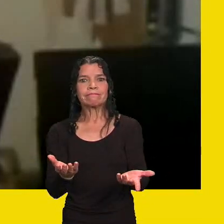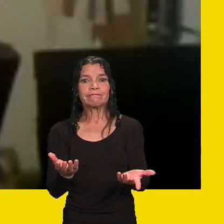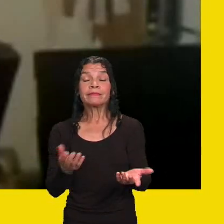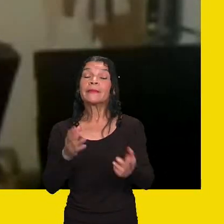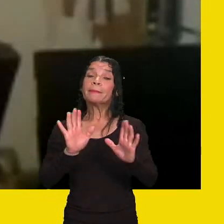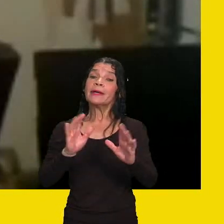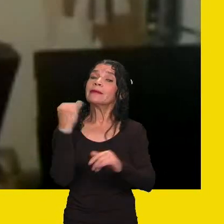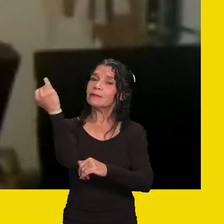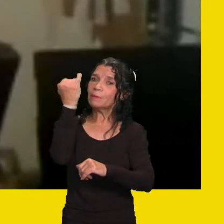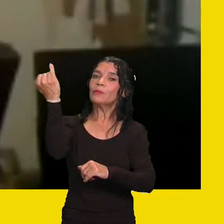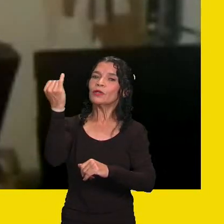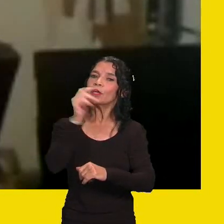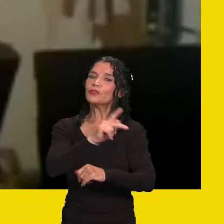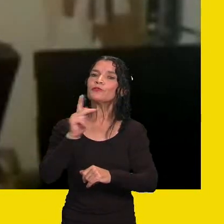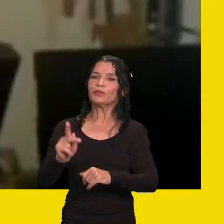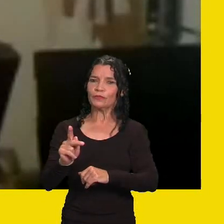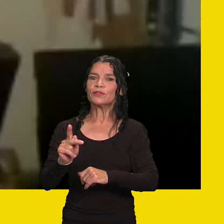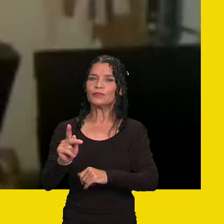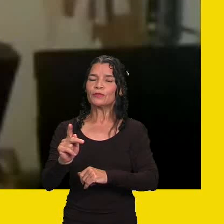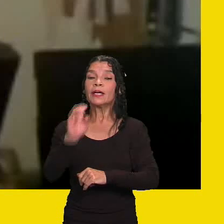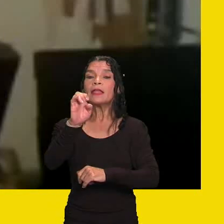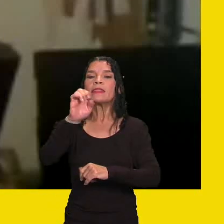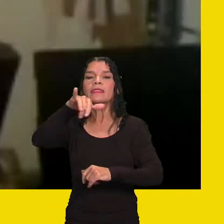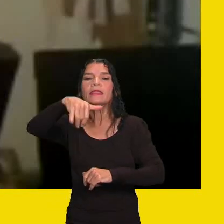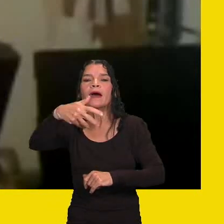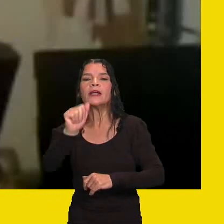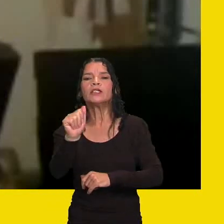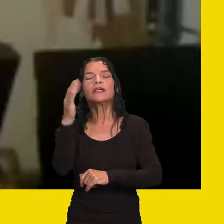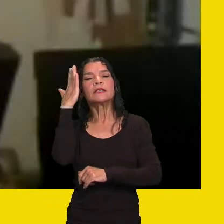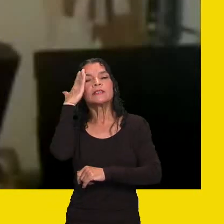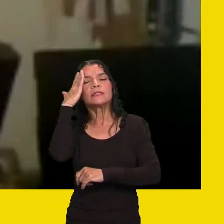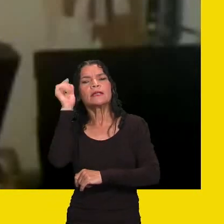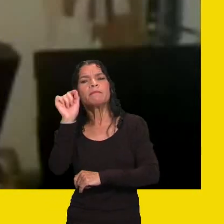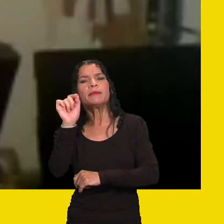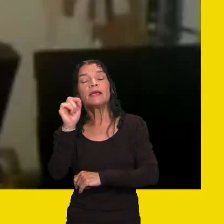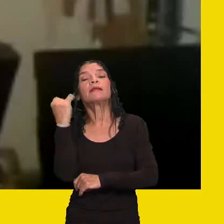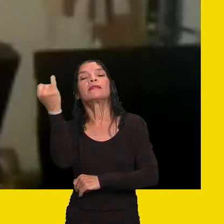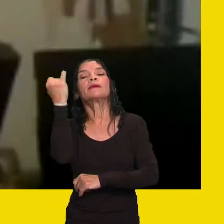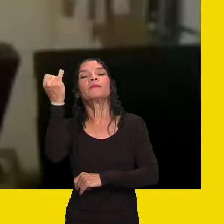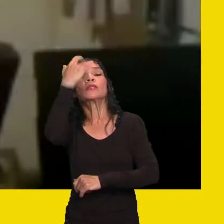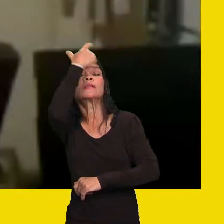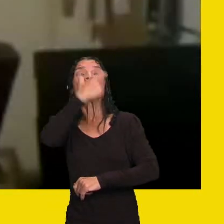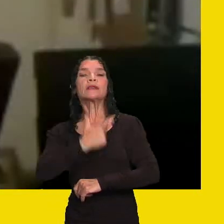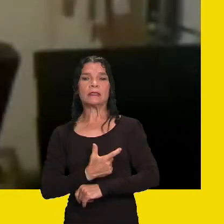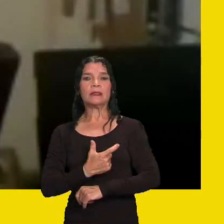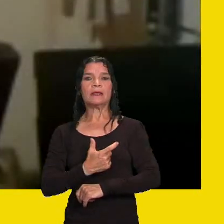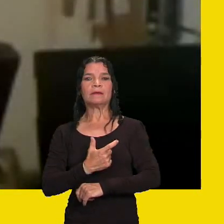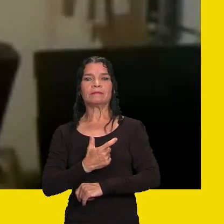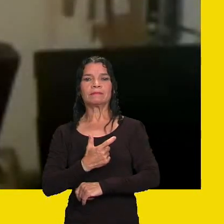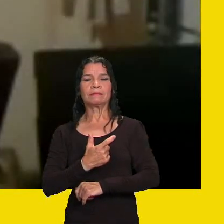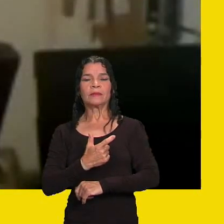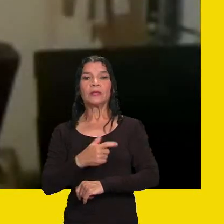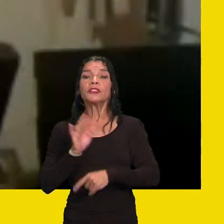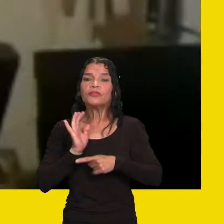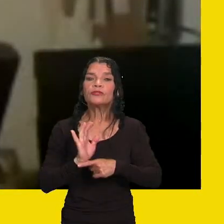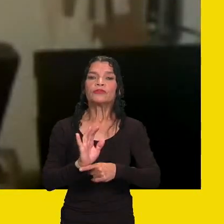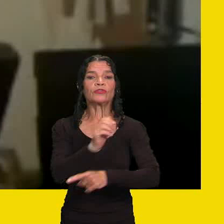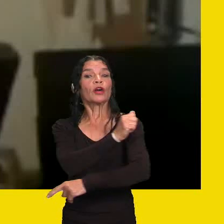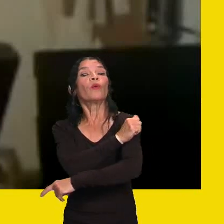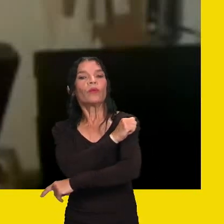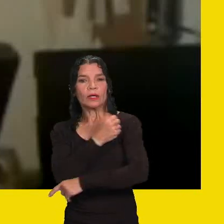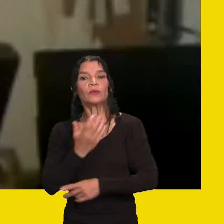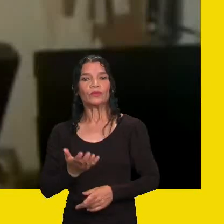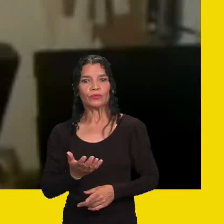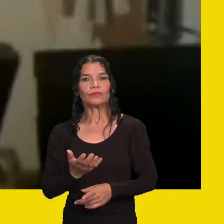muito importante, professor da EJA, saber da sua importância, da importância do seu